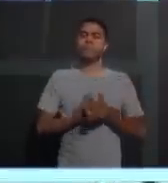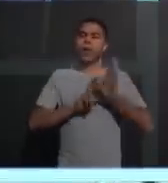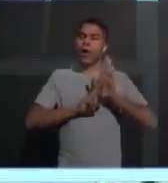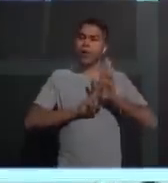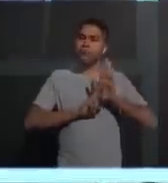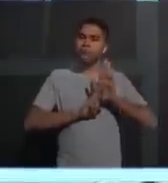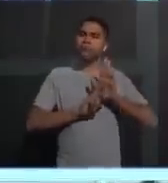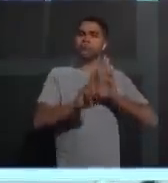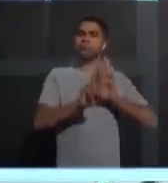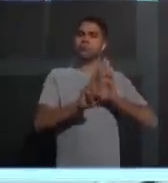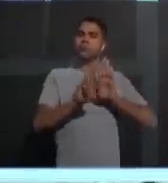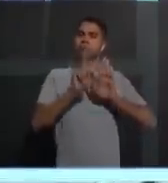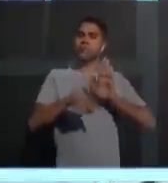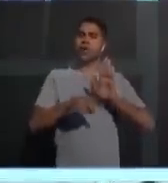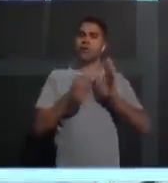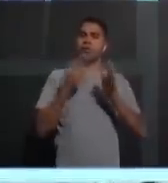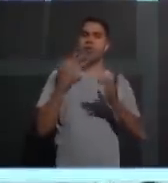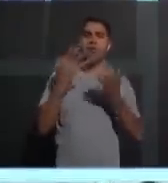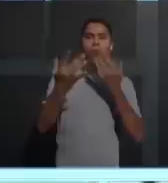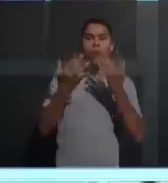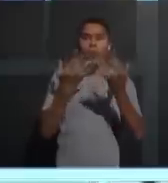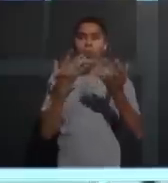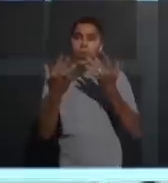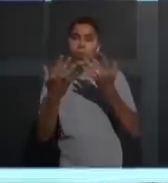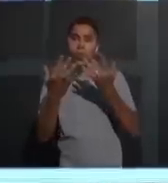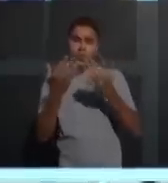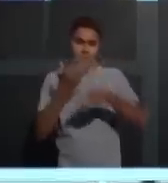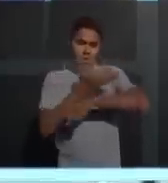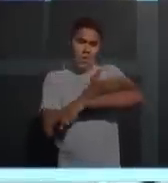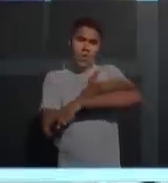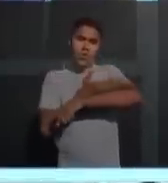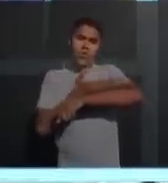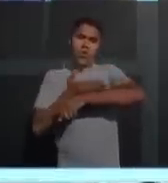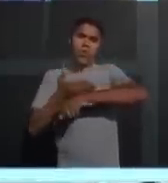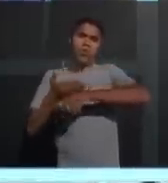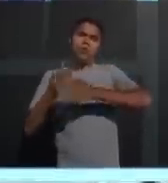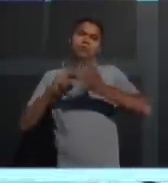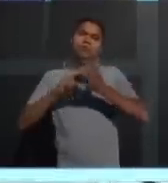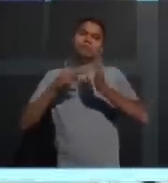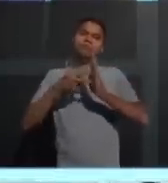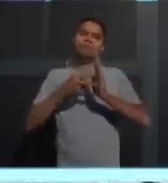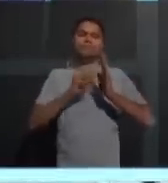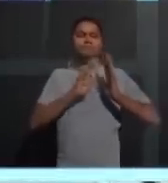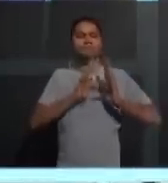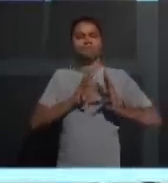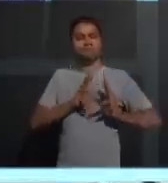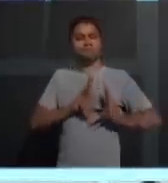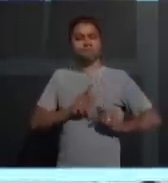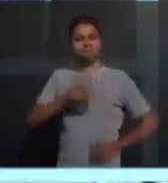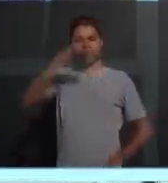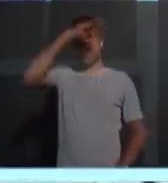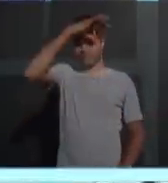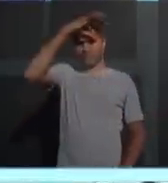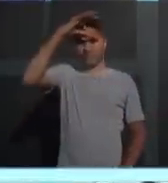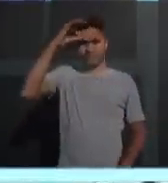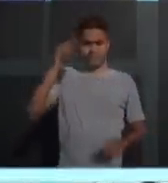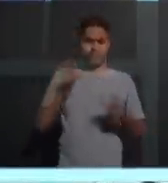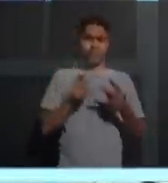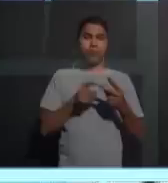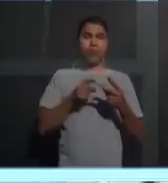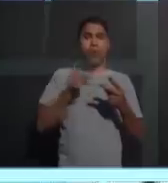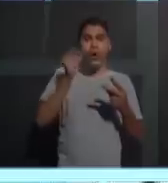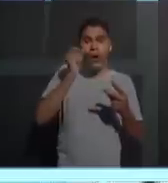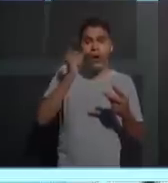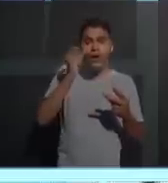representatividade das cores os lírios brancos simbolizam pureza e inocência os